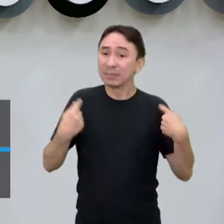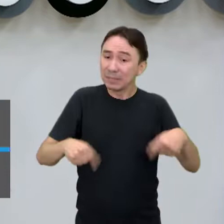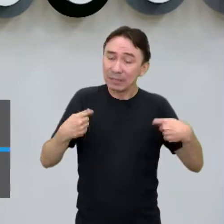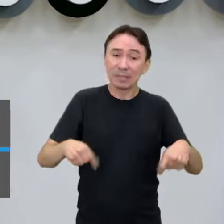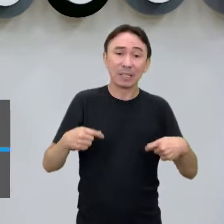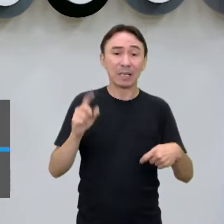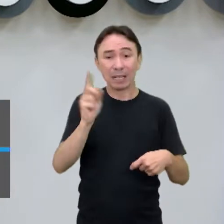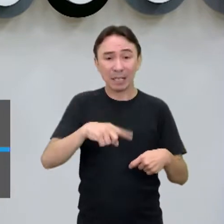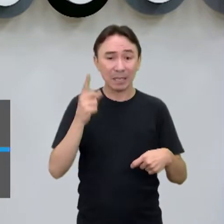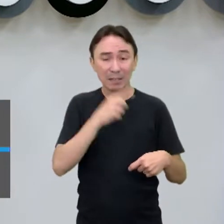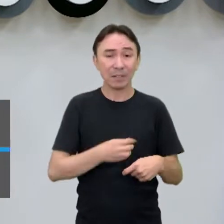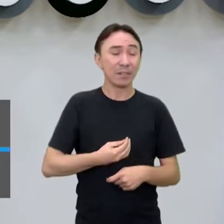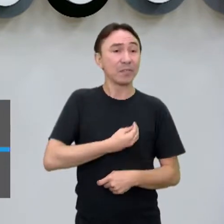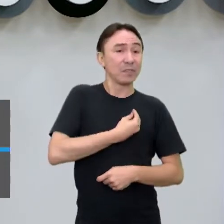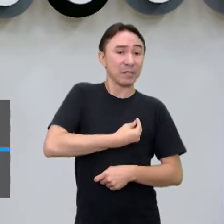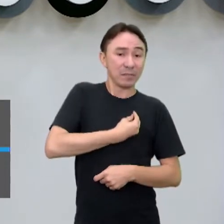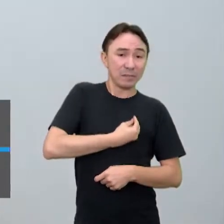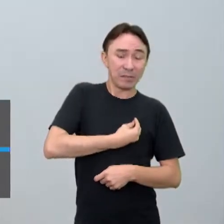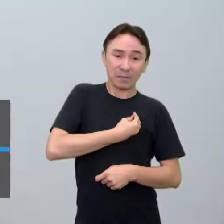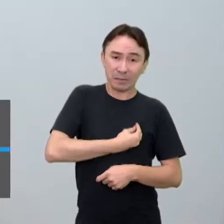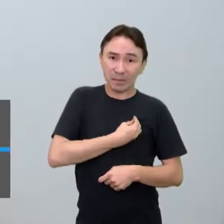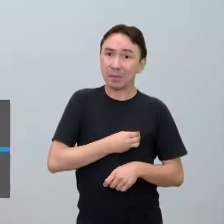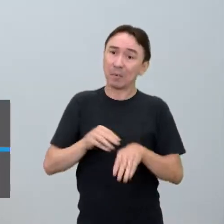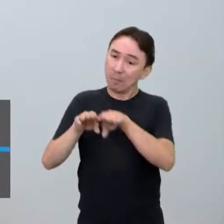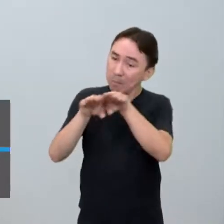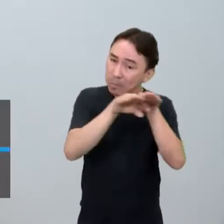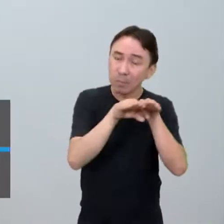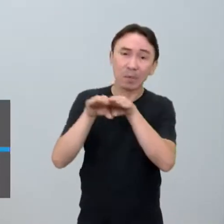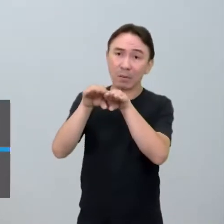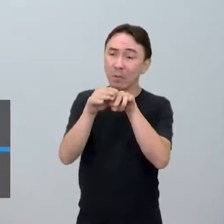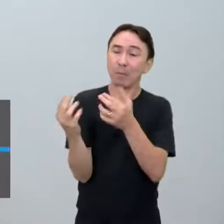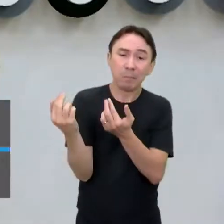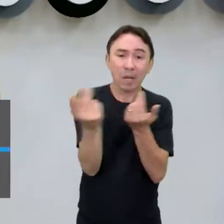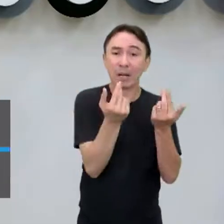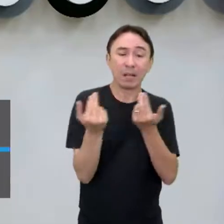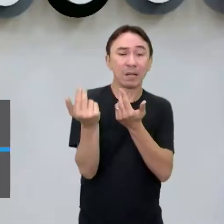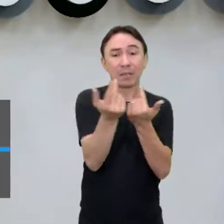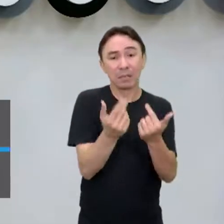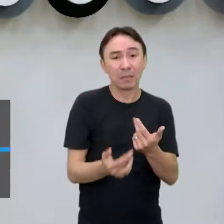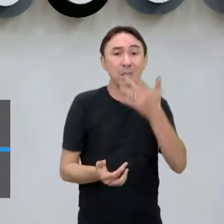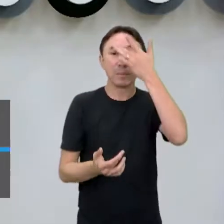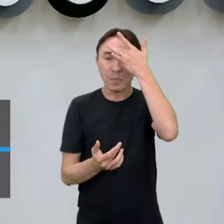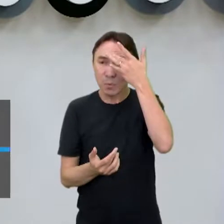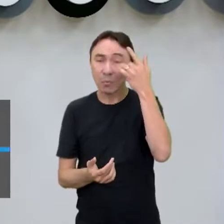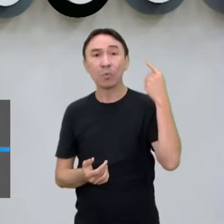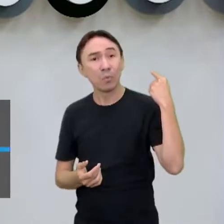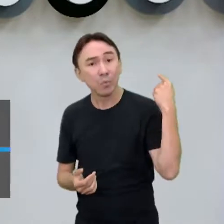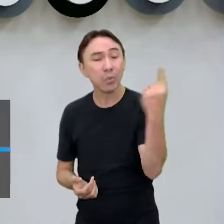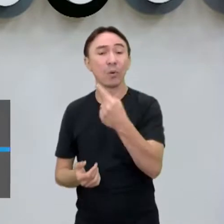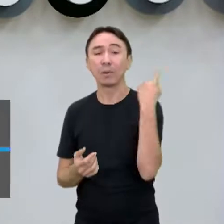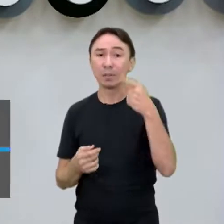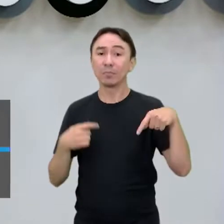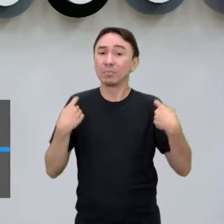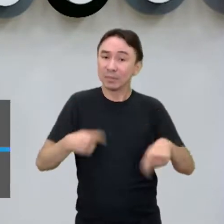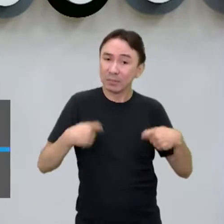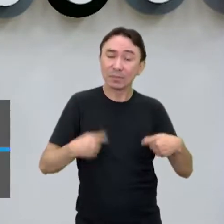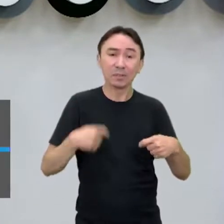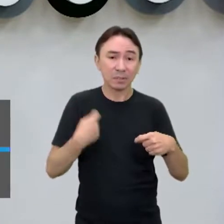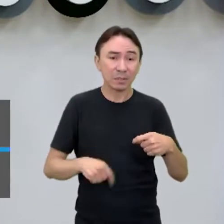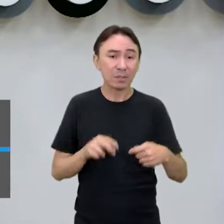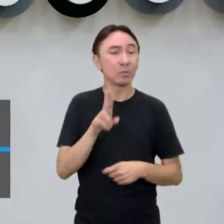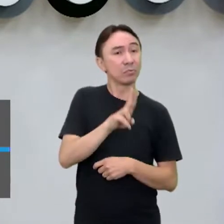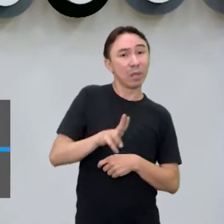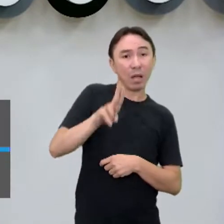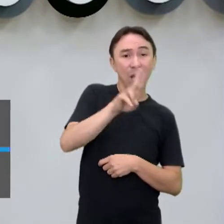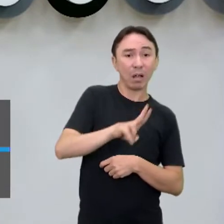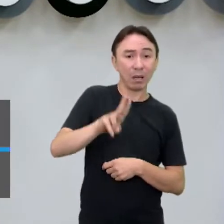acesso ao capital. Para a máquina continuar girando, todas as pessoas têm que ter acesso a bens de consumo e consumir isso para que a